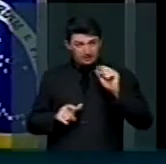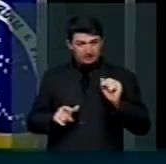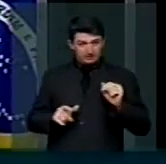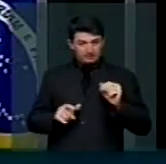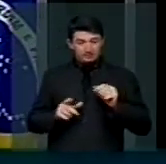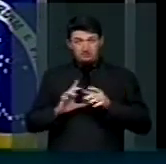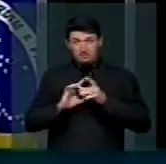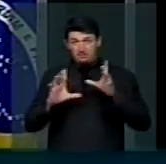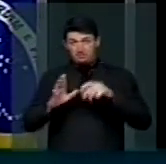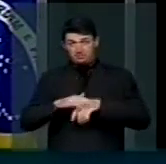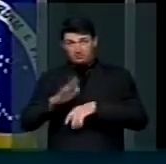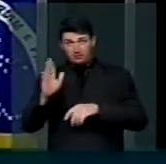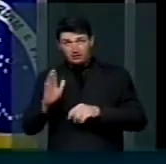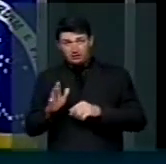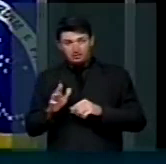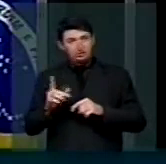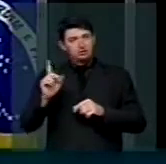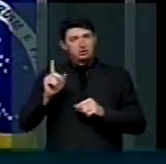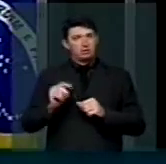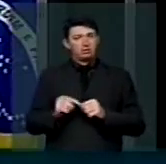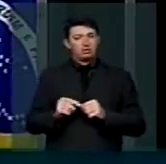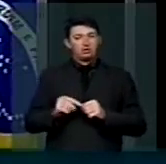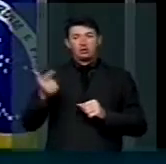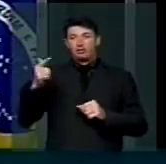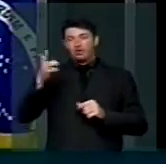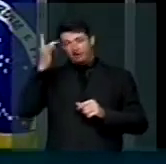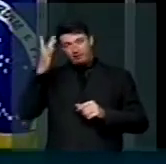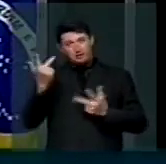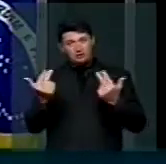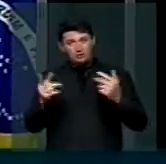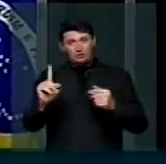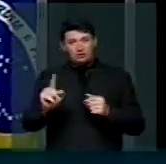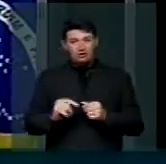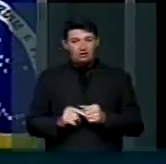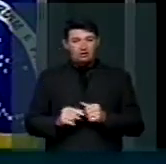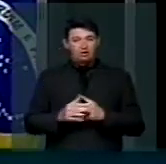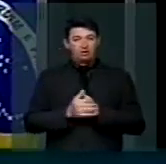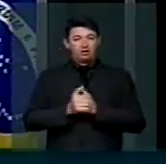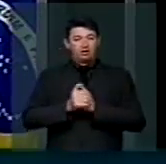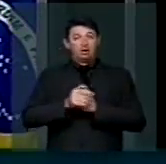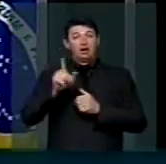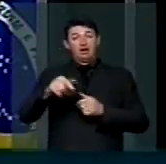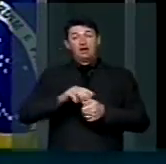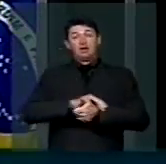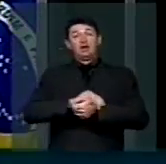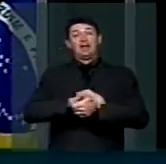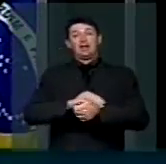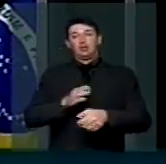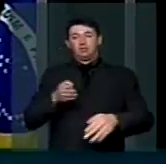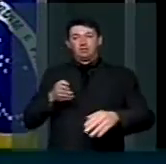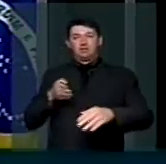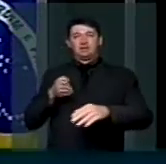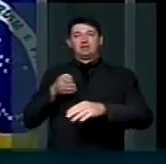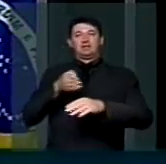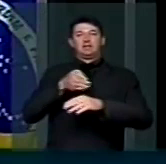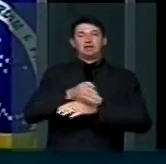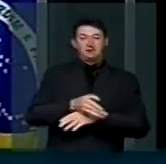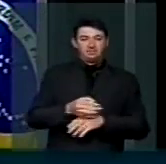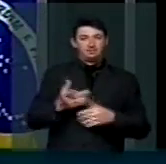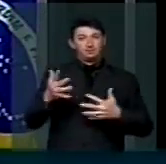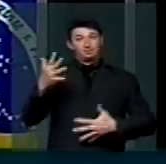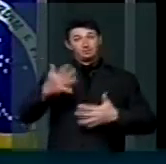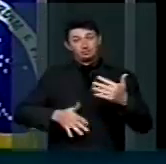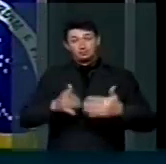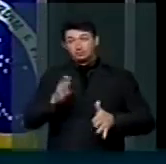mais independente, não terá a mesma facilidade e será uma verdadeira tartaruga para você acessar. Então, isso